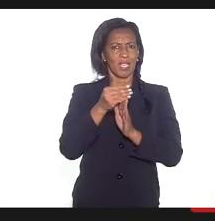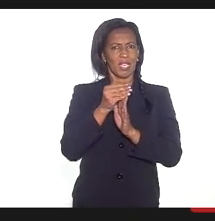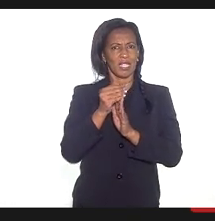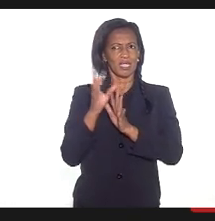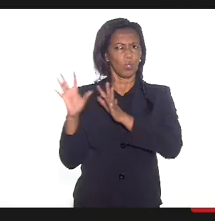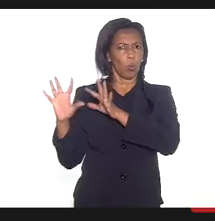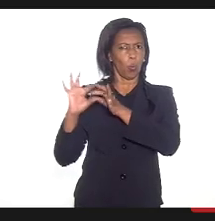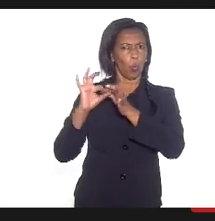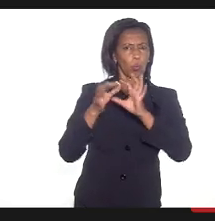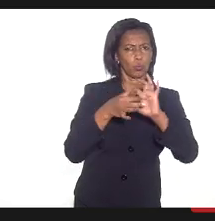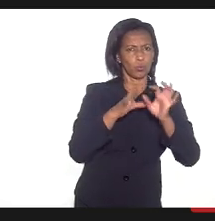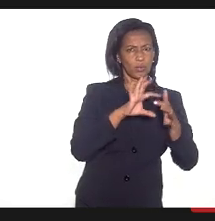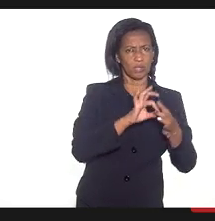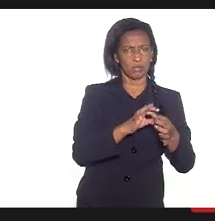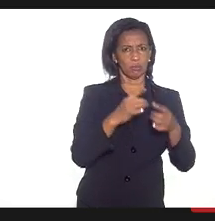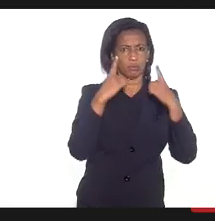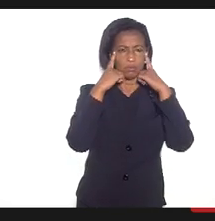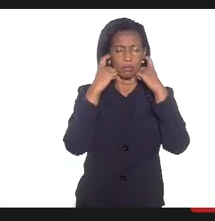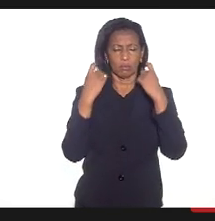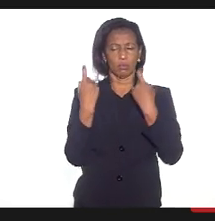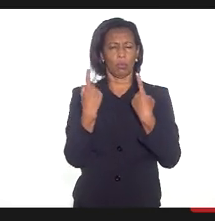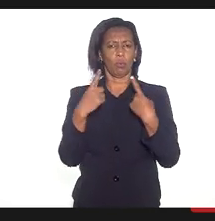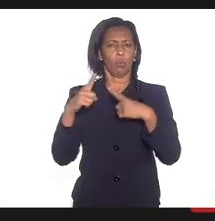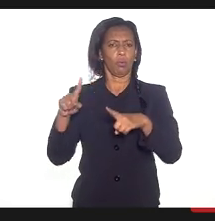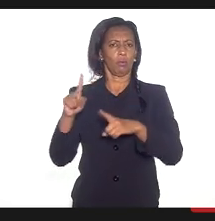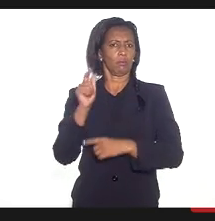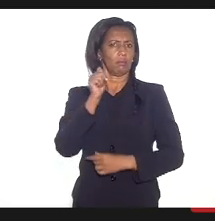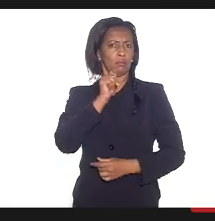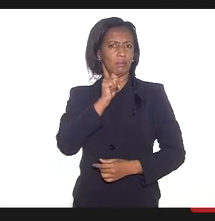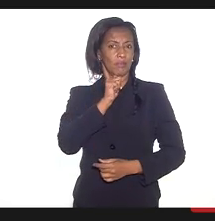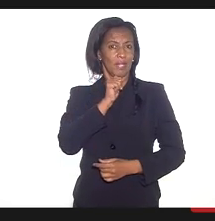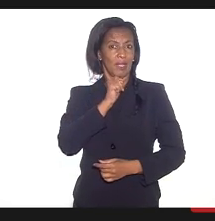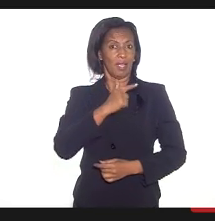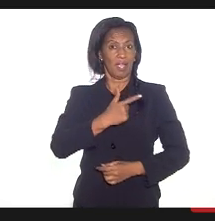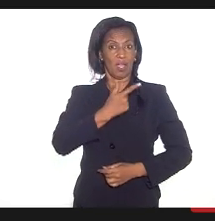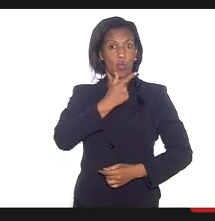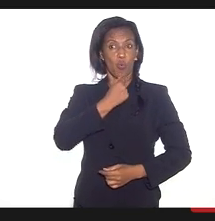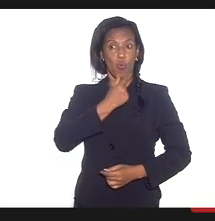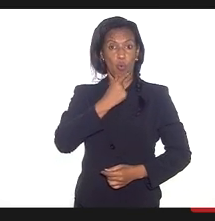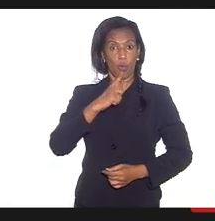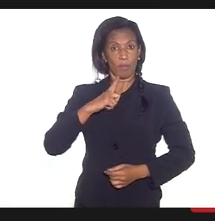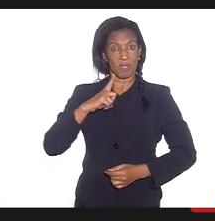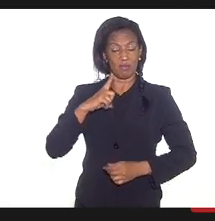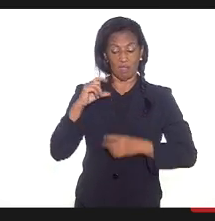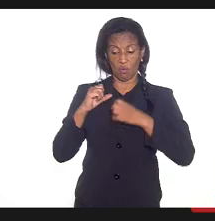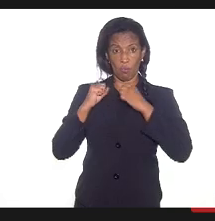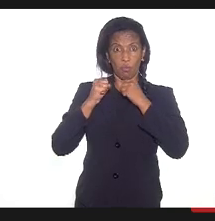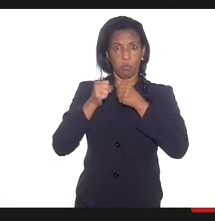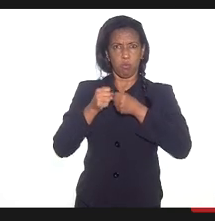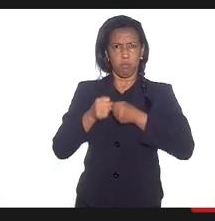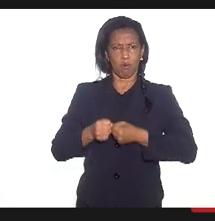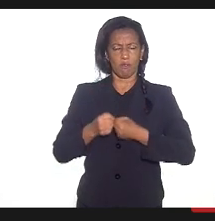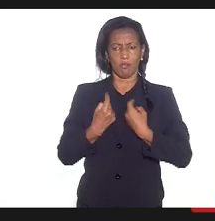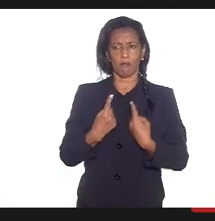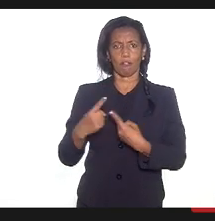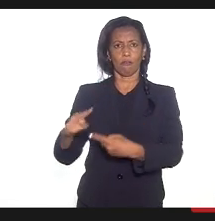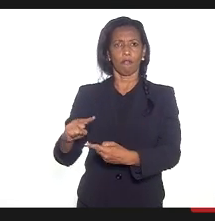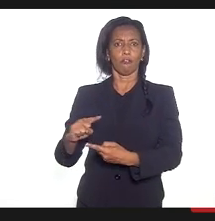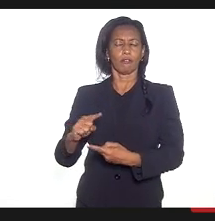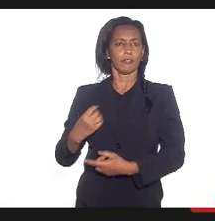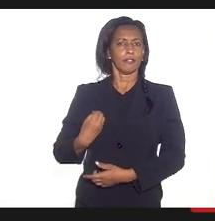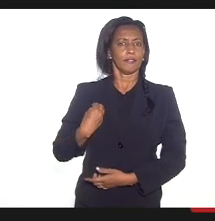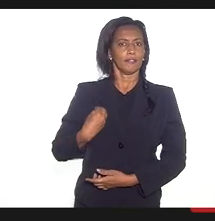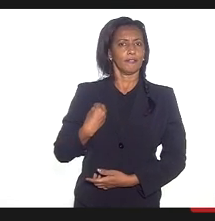de violência contra a mulher. É a sensação do homem que tem esse poder contra a vida das